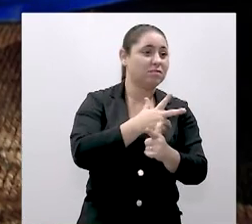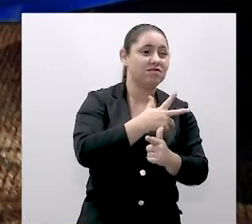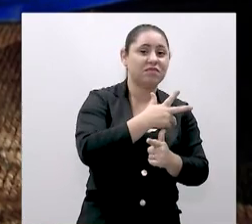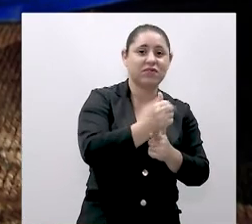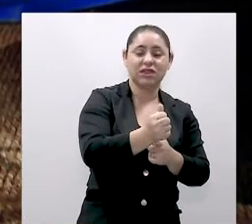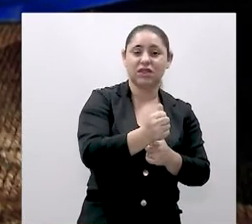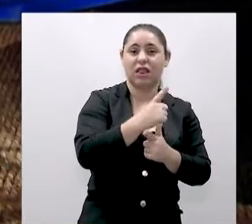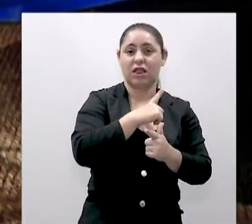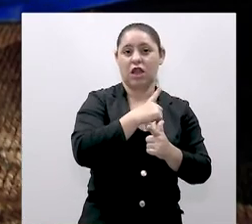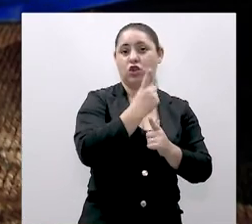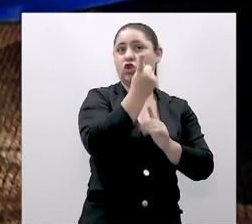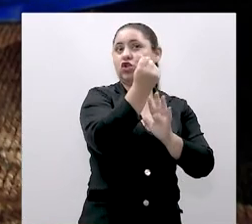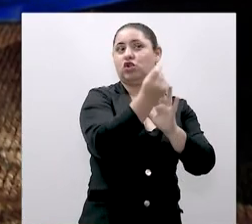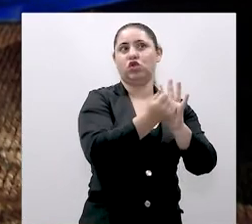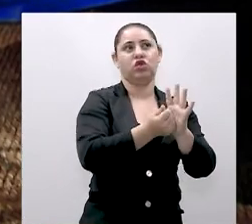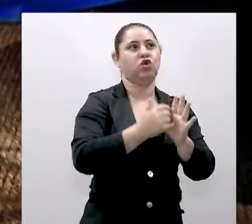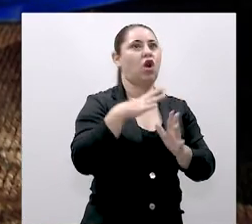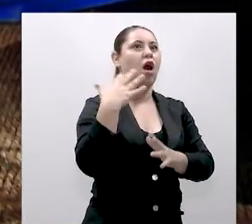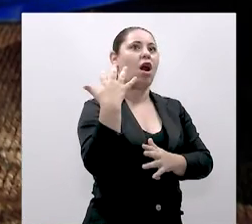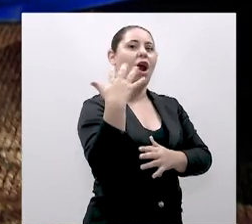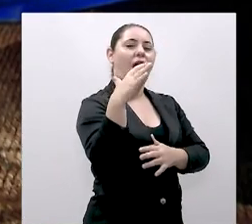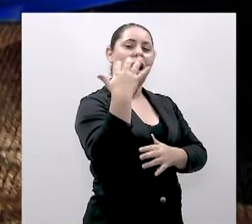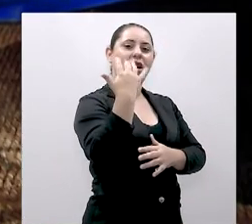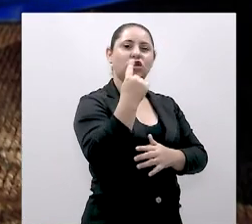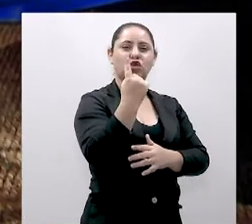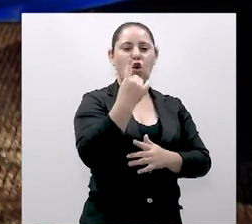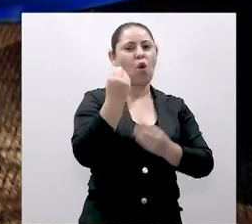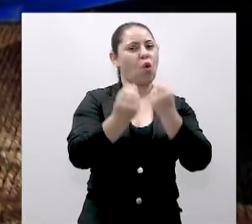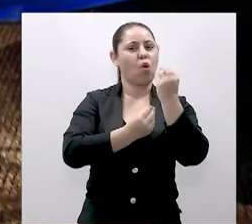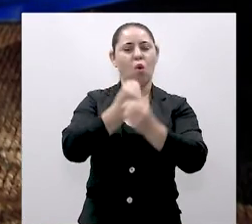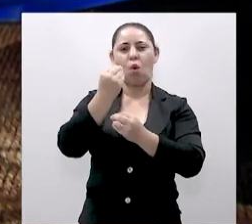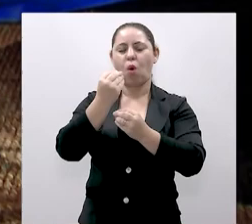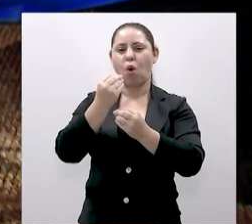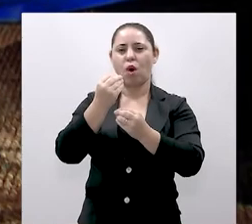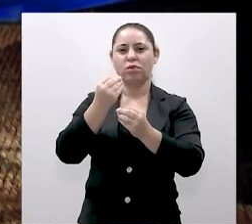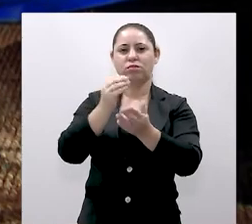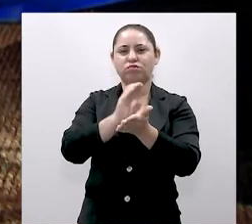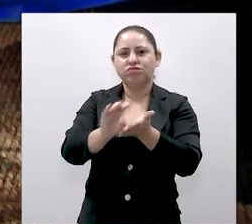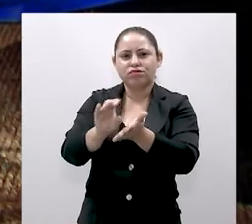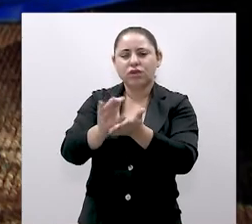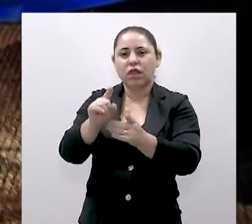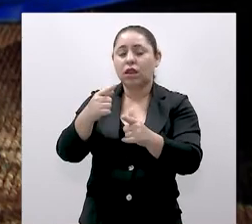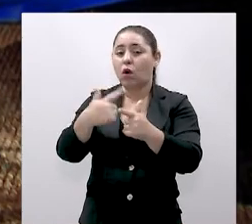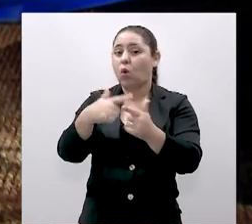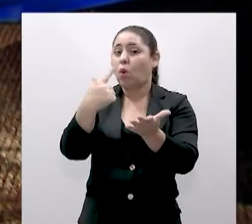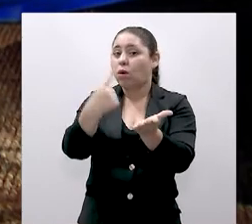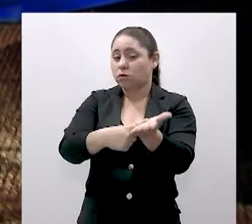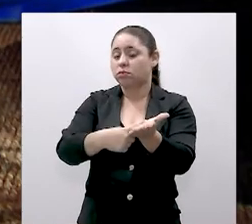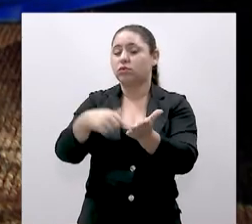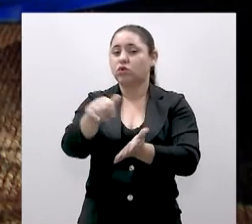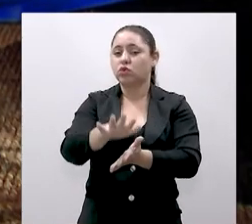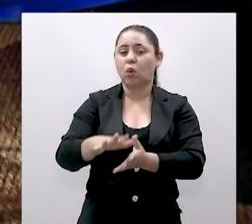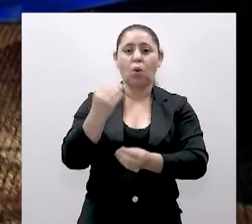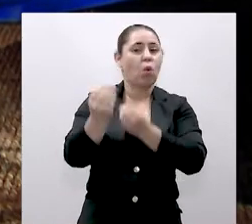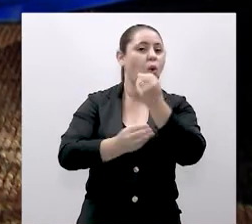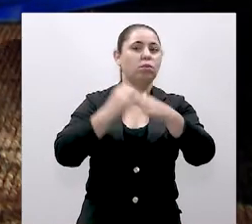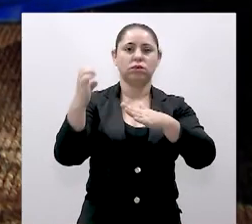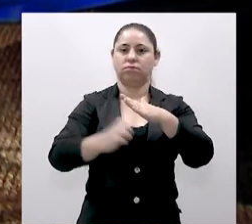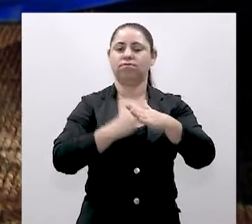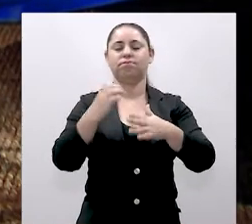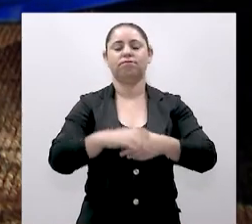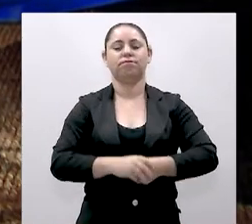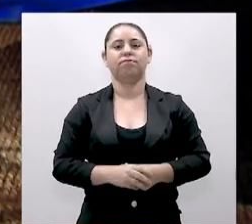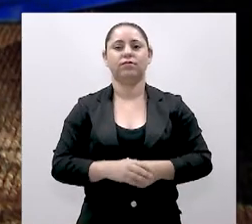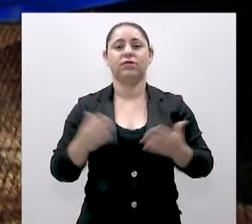você não pode ganhar você não pode ganhar rios de dinheiro só como empreendedor Você tem compromisso social como